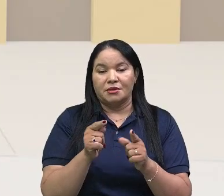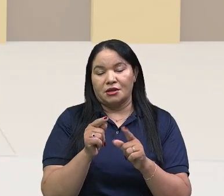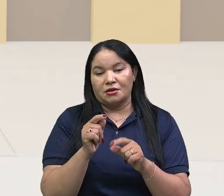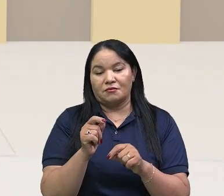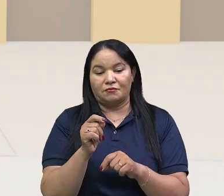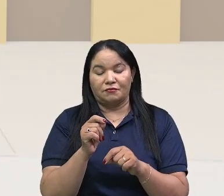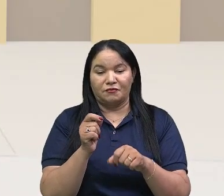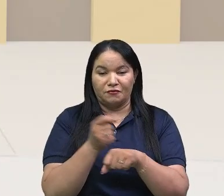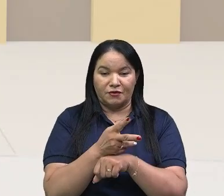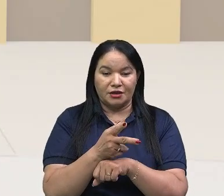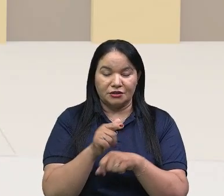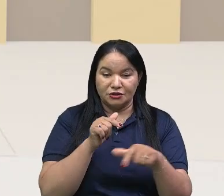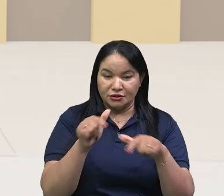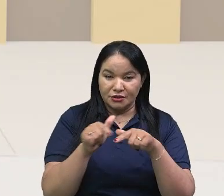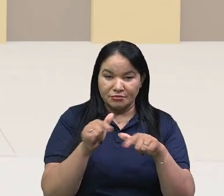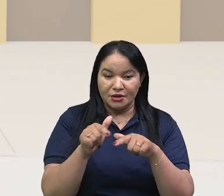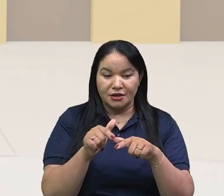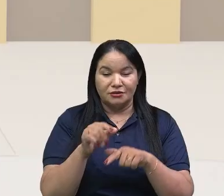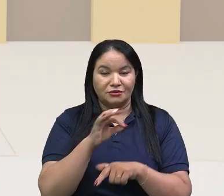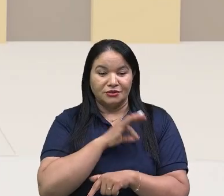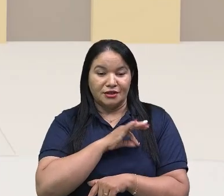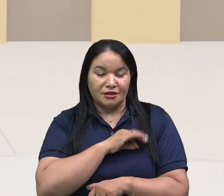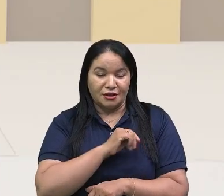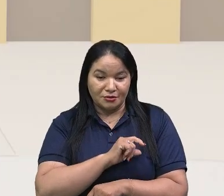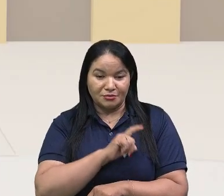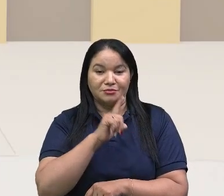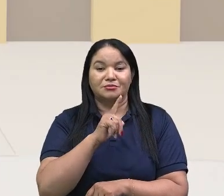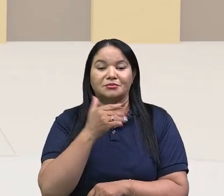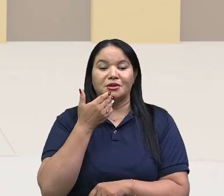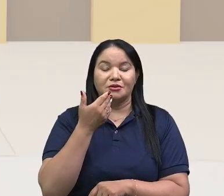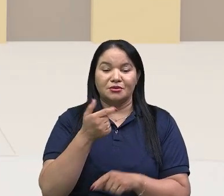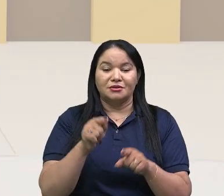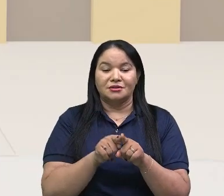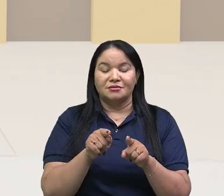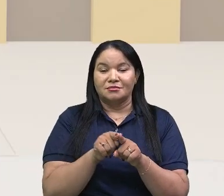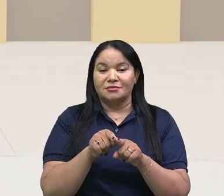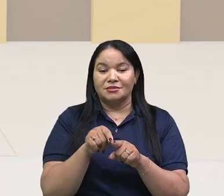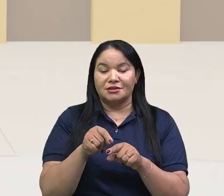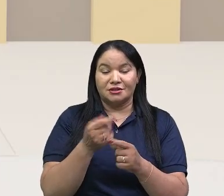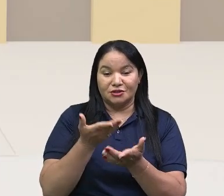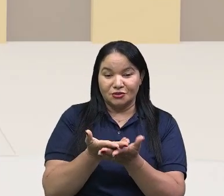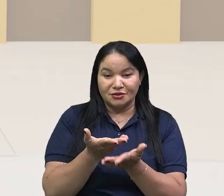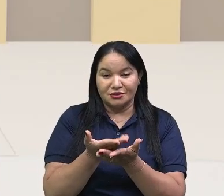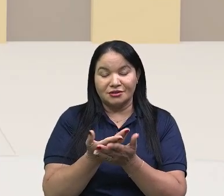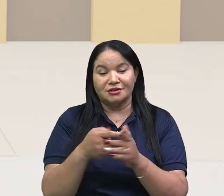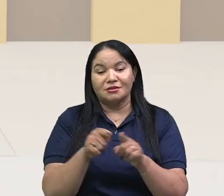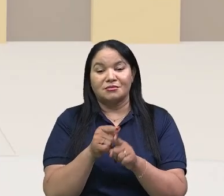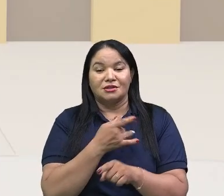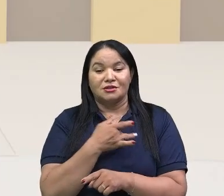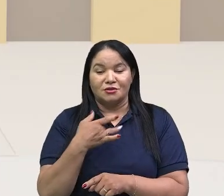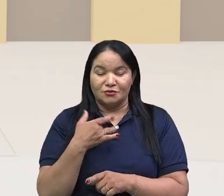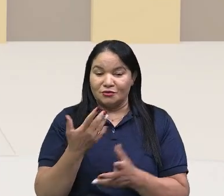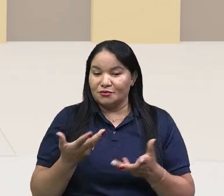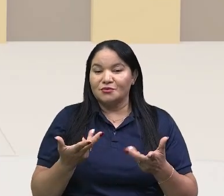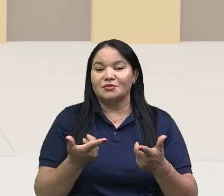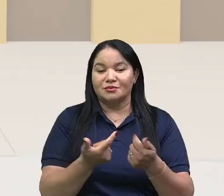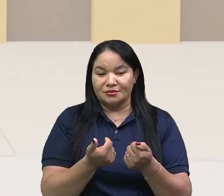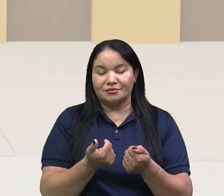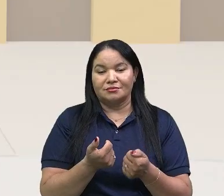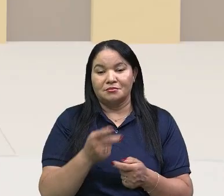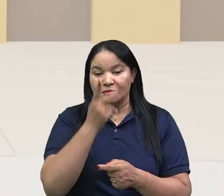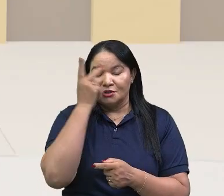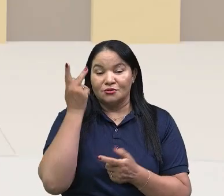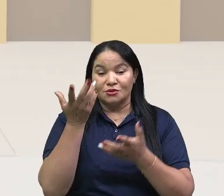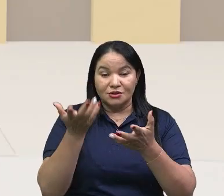de empregos, melhores salários, acesso à educação e saúde de qualidade. Então, as pessoas sempre buscam